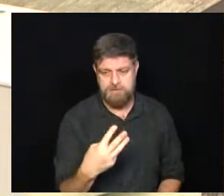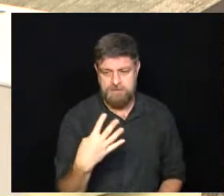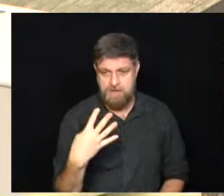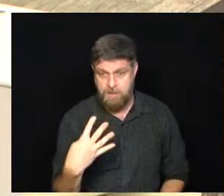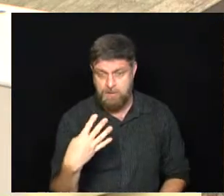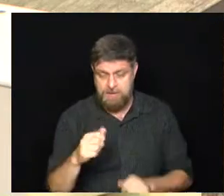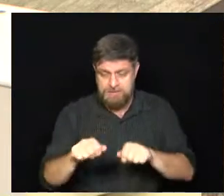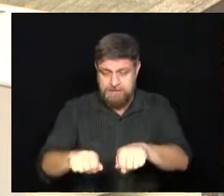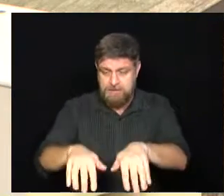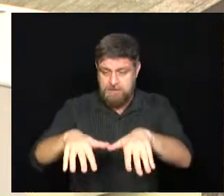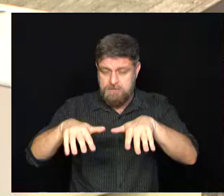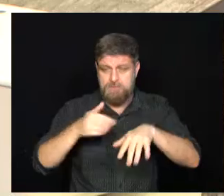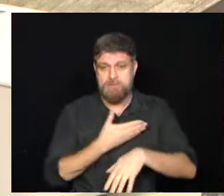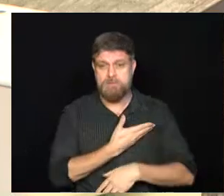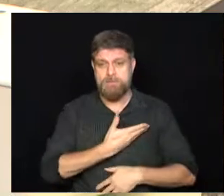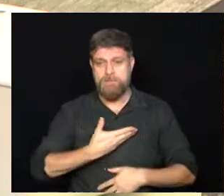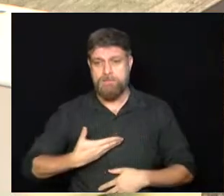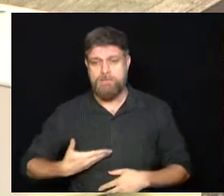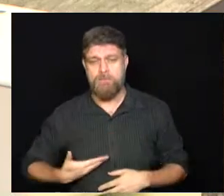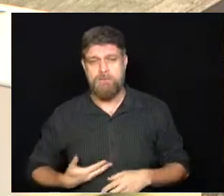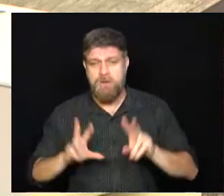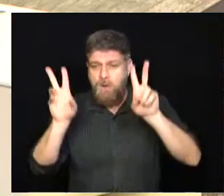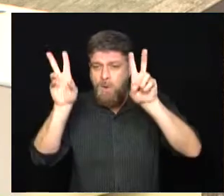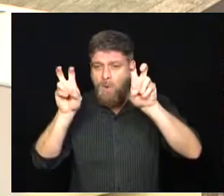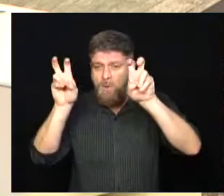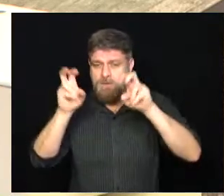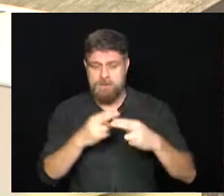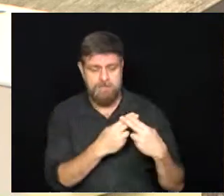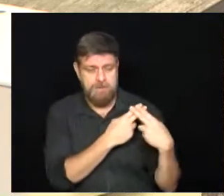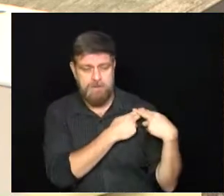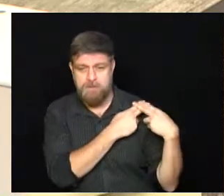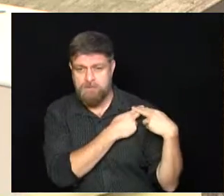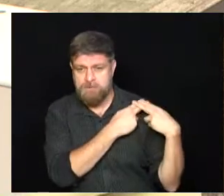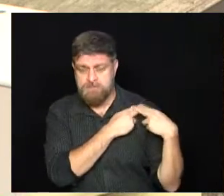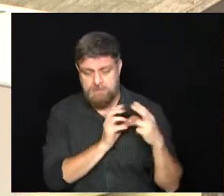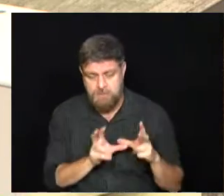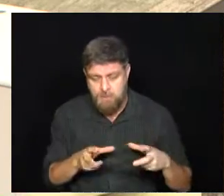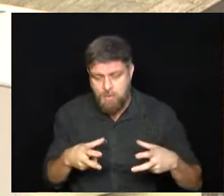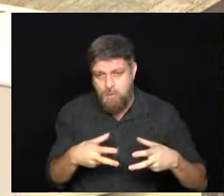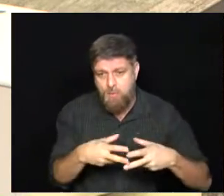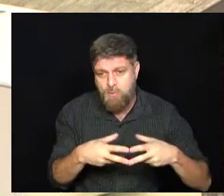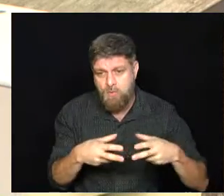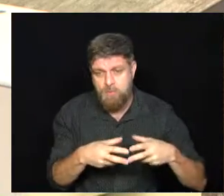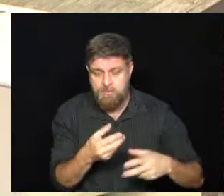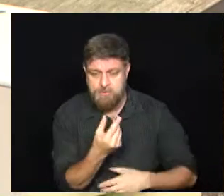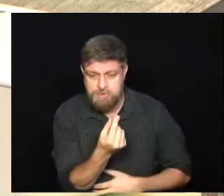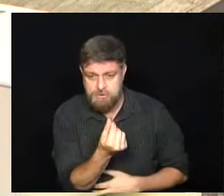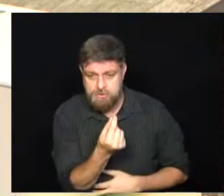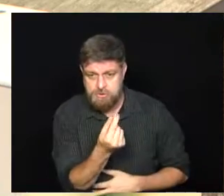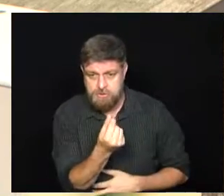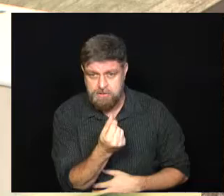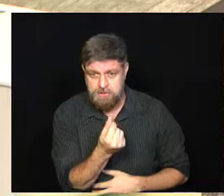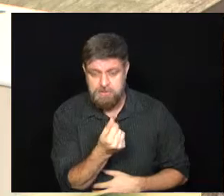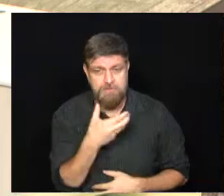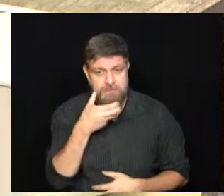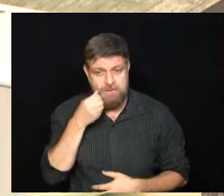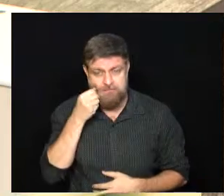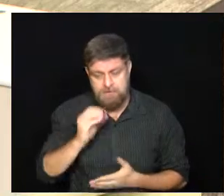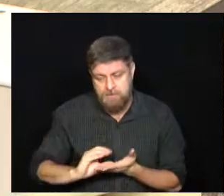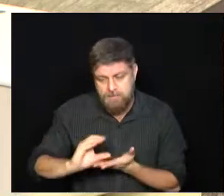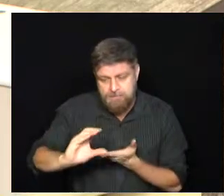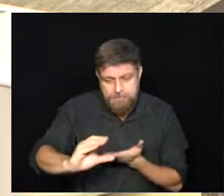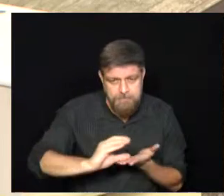34ª audiência pública sob a coordenação da Comissão Permanente de Finanças e Orçamento